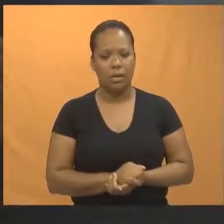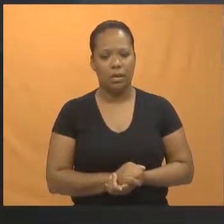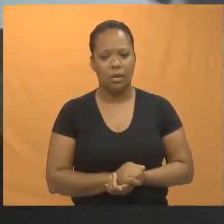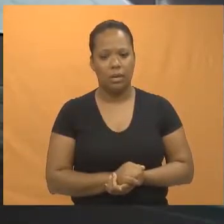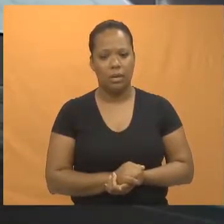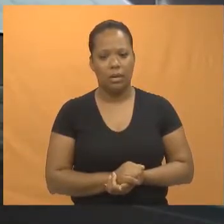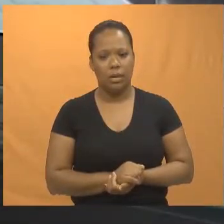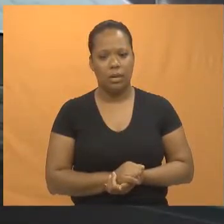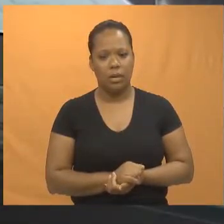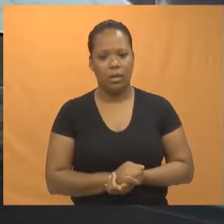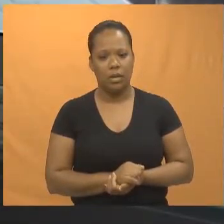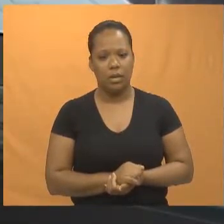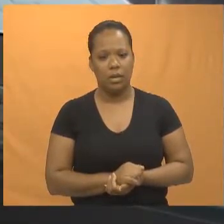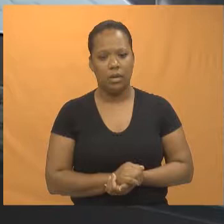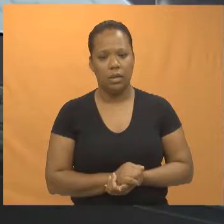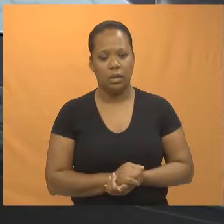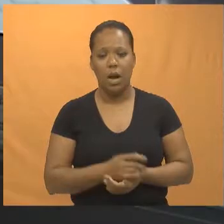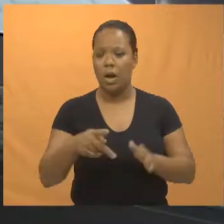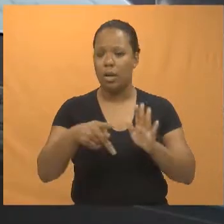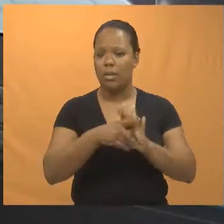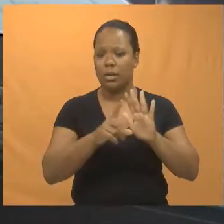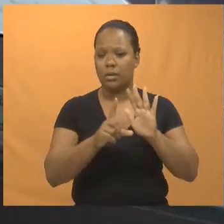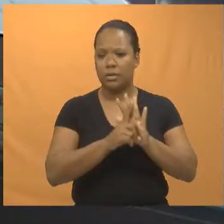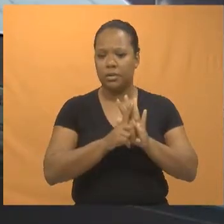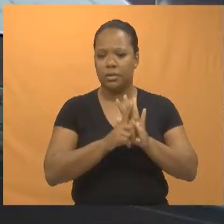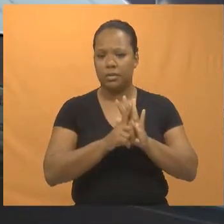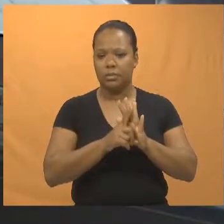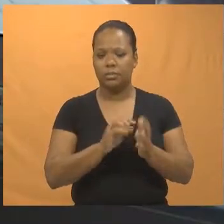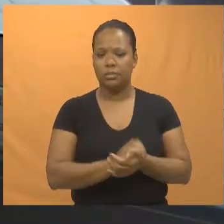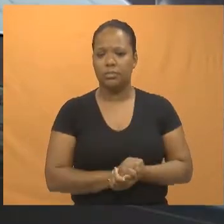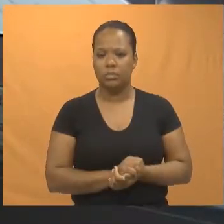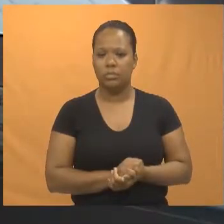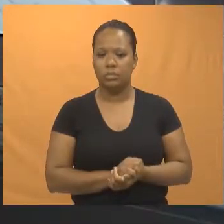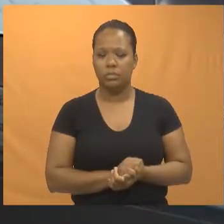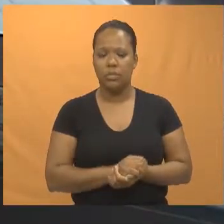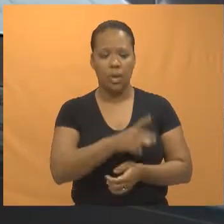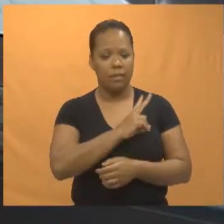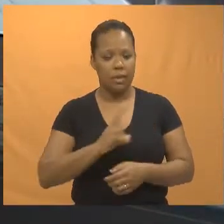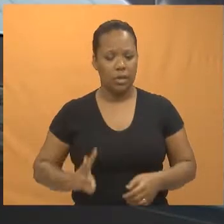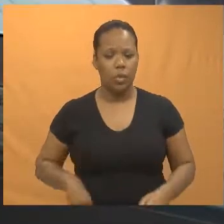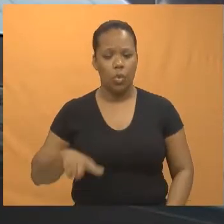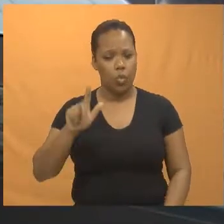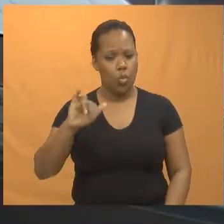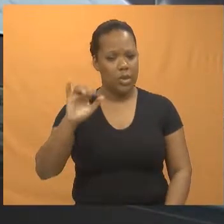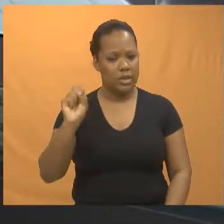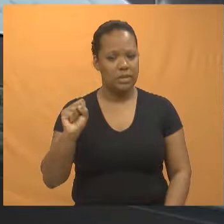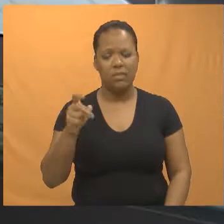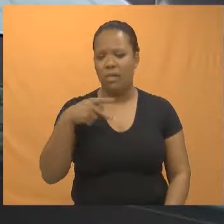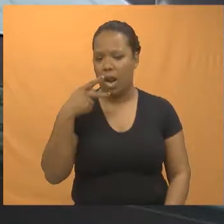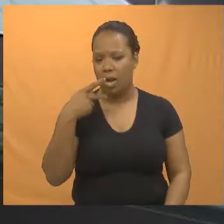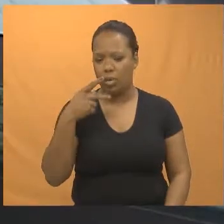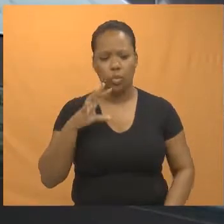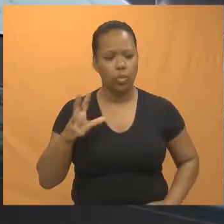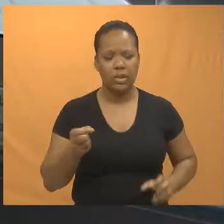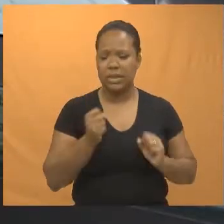Salientar a questão desse projeto de lei, como bem colocado com o vereador Luiz Flávio. Todas